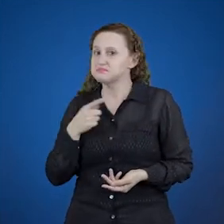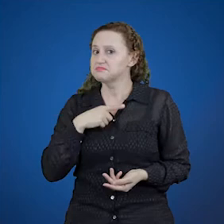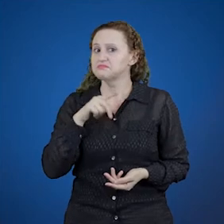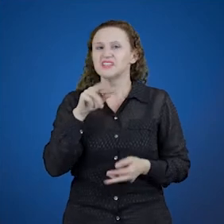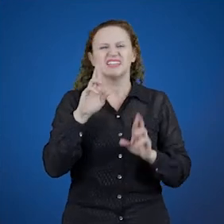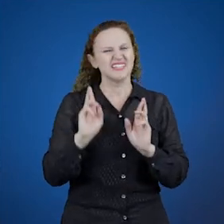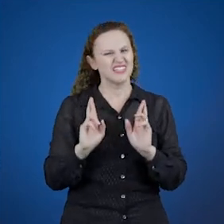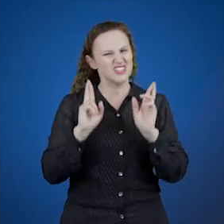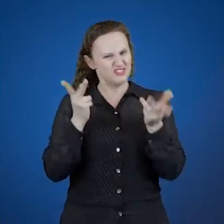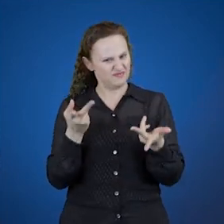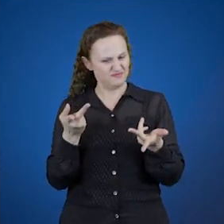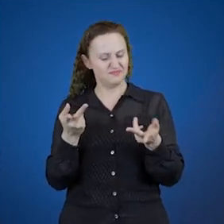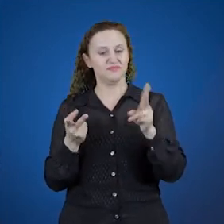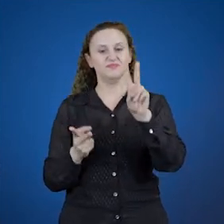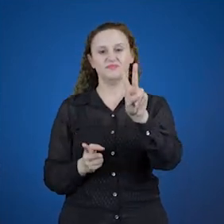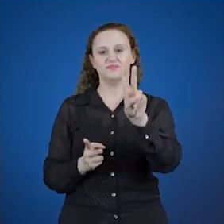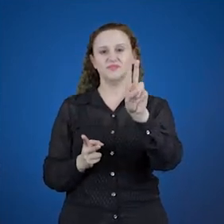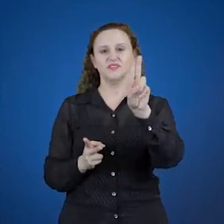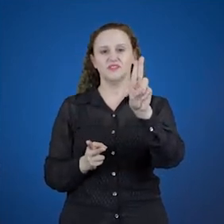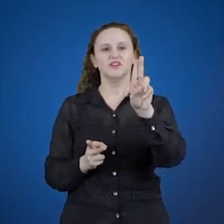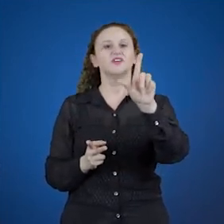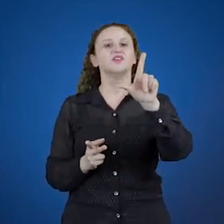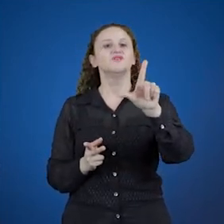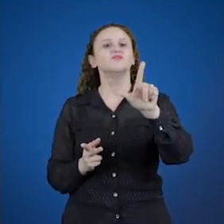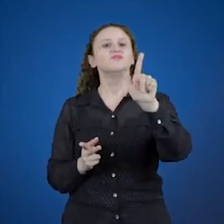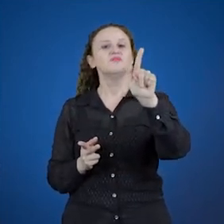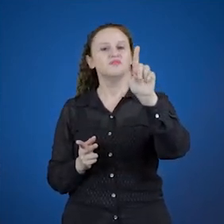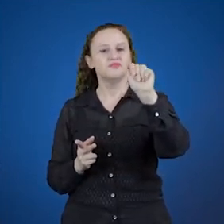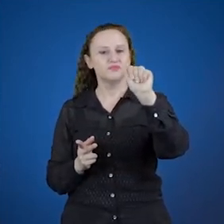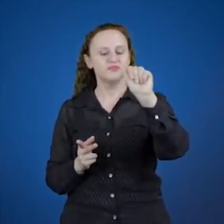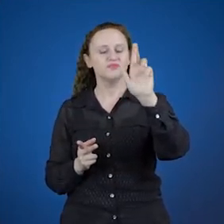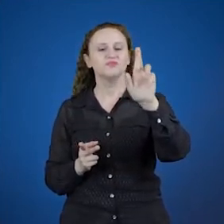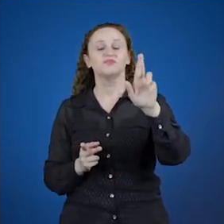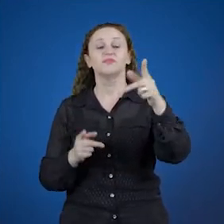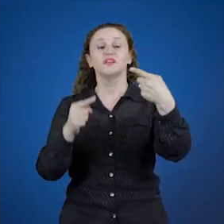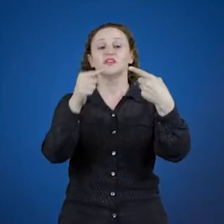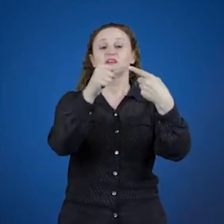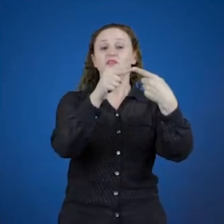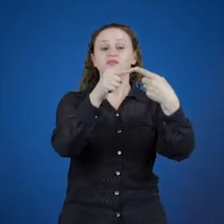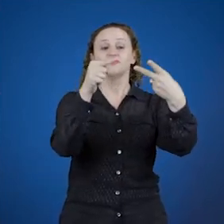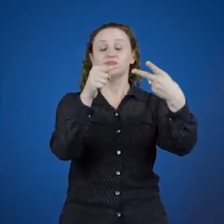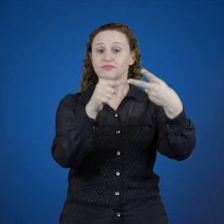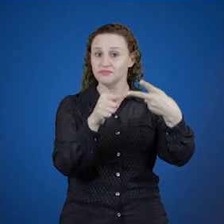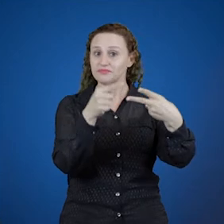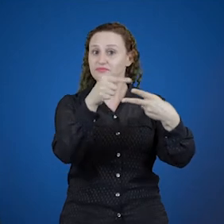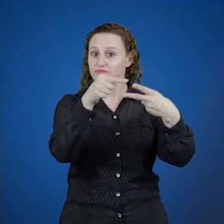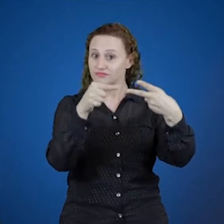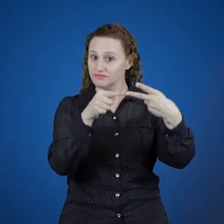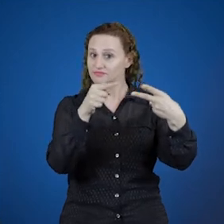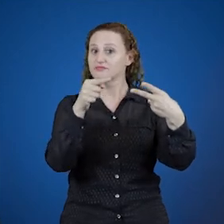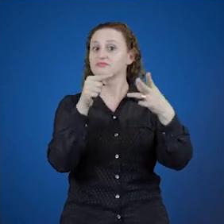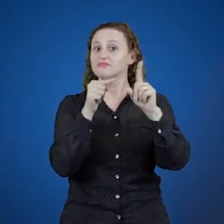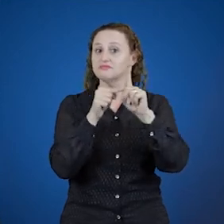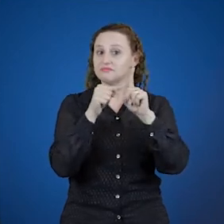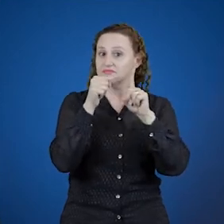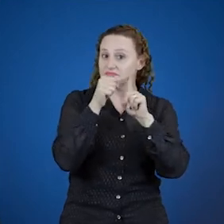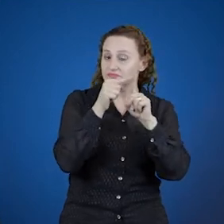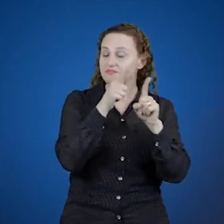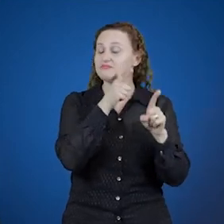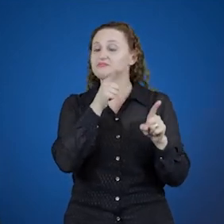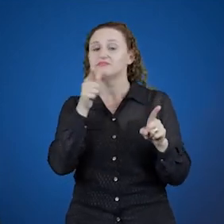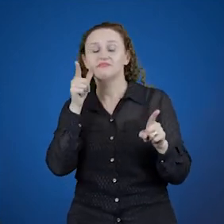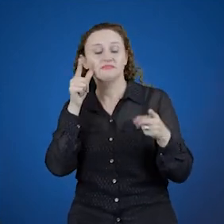que tem hoje o termo vulgar tão duas modalidades de Latim latim clássico e o latim vulgar